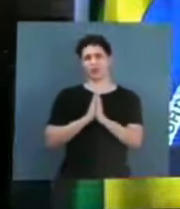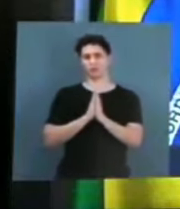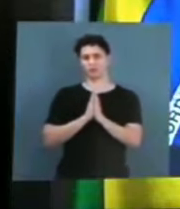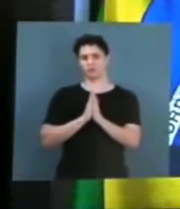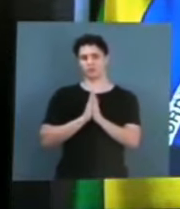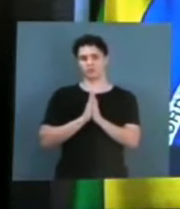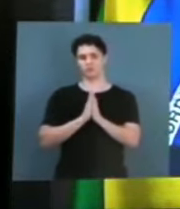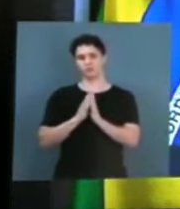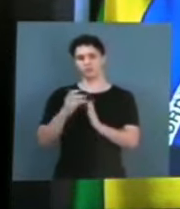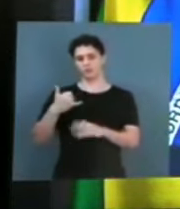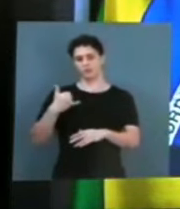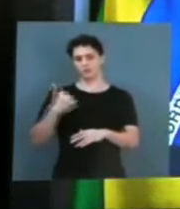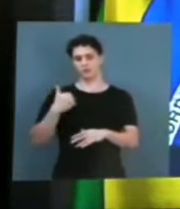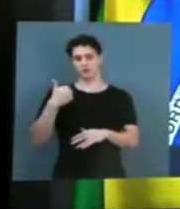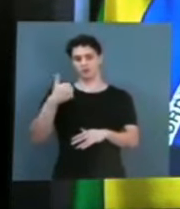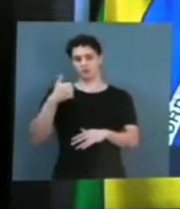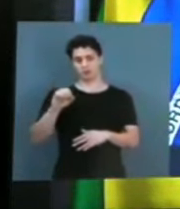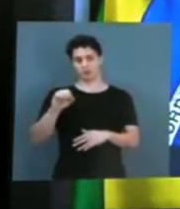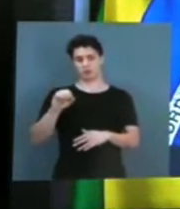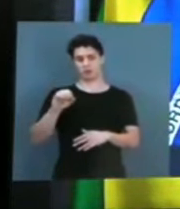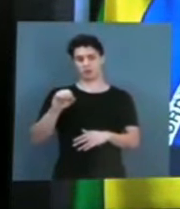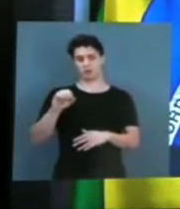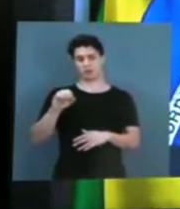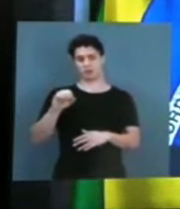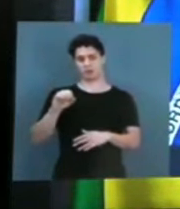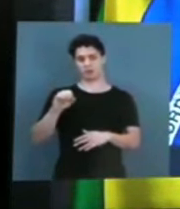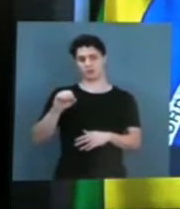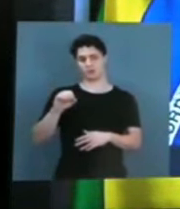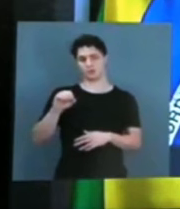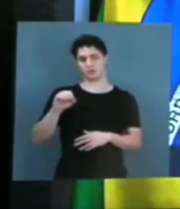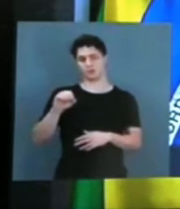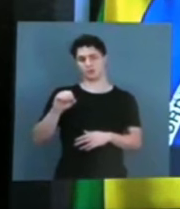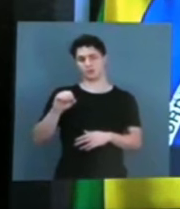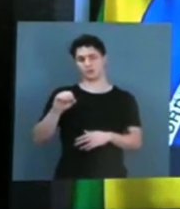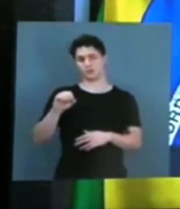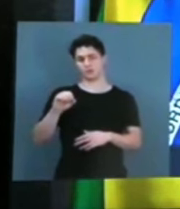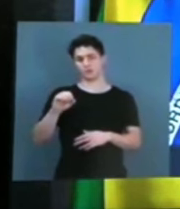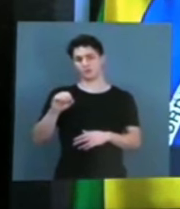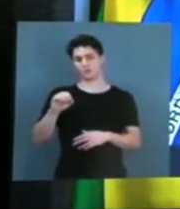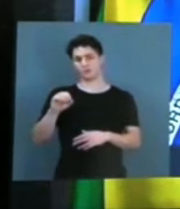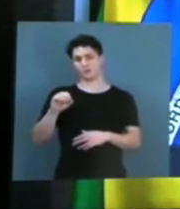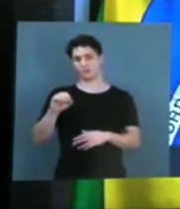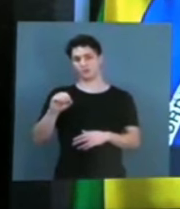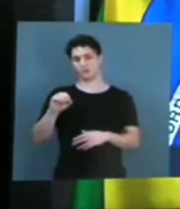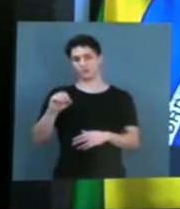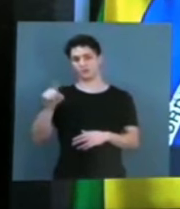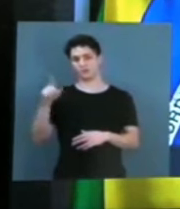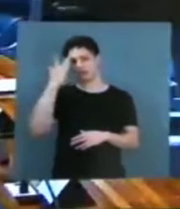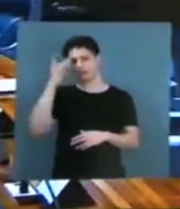tenho 10 anos e você... Sabe o mal que você tá me fazendo?